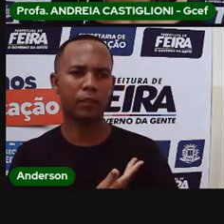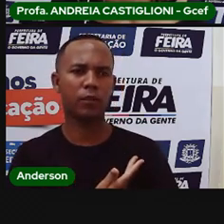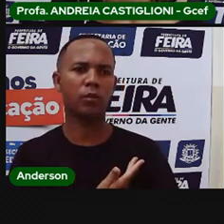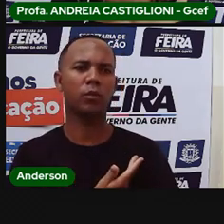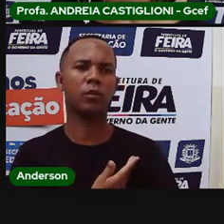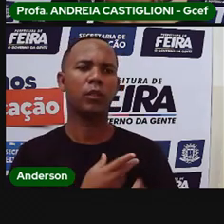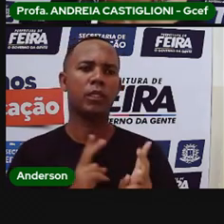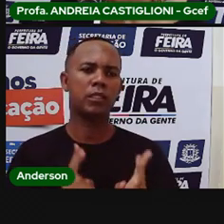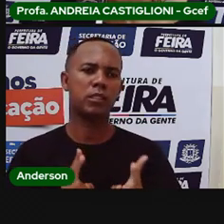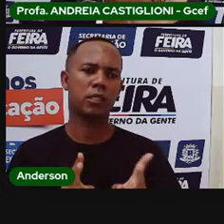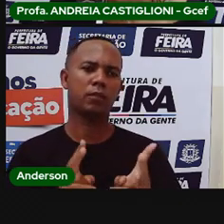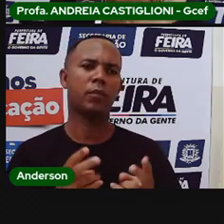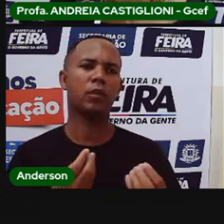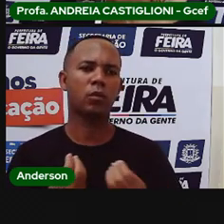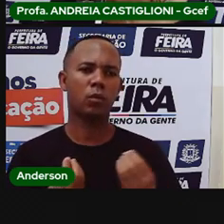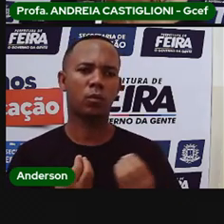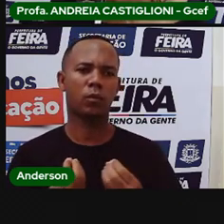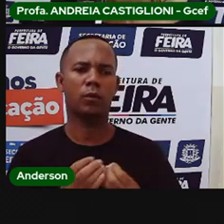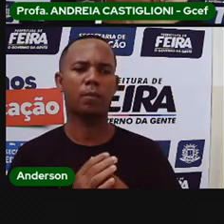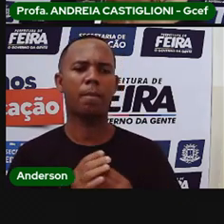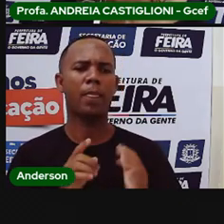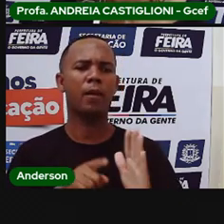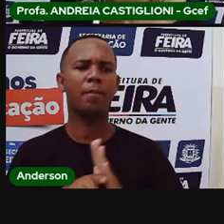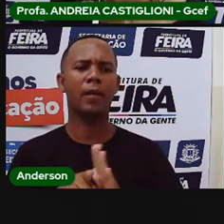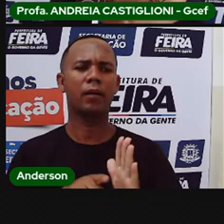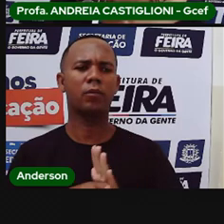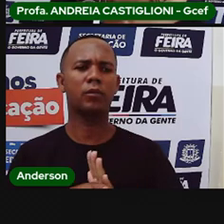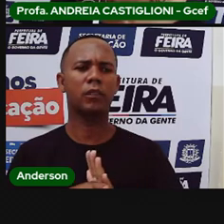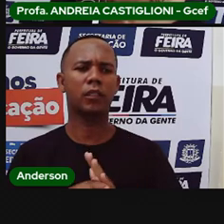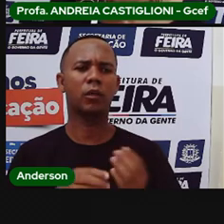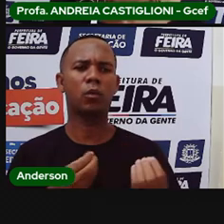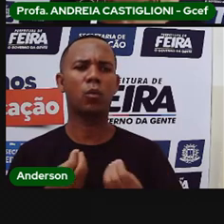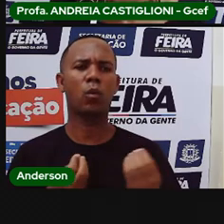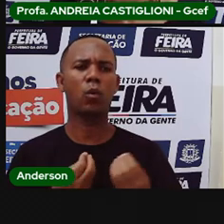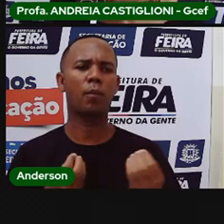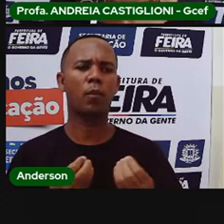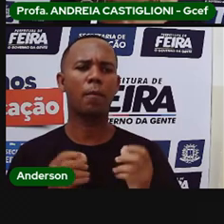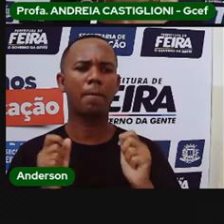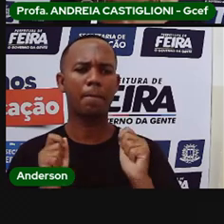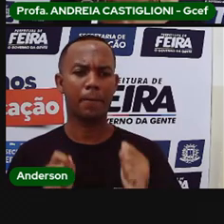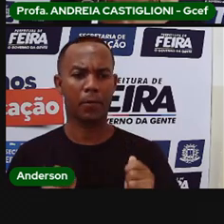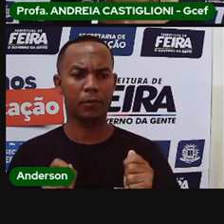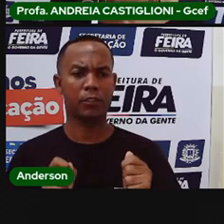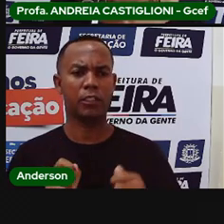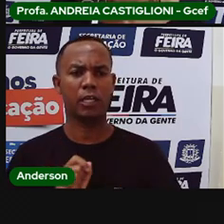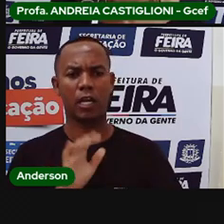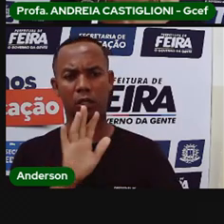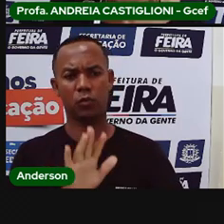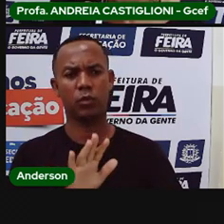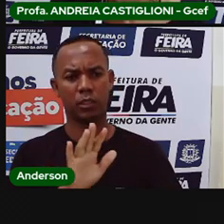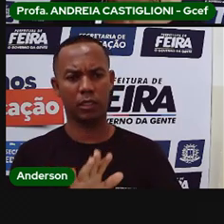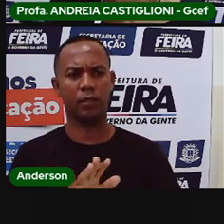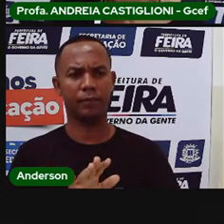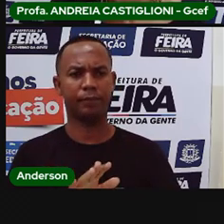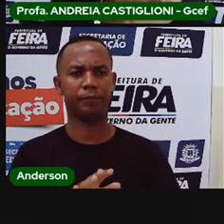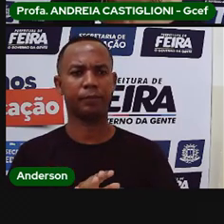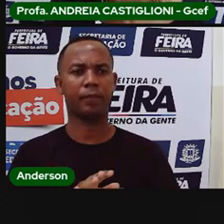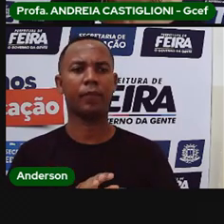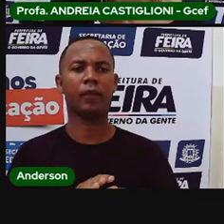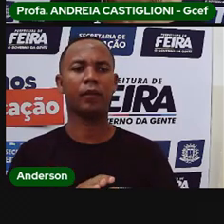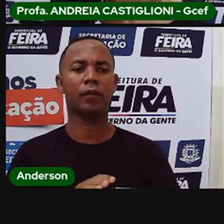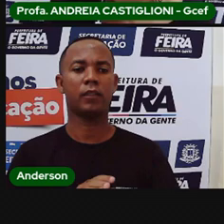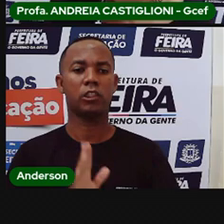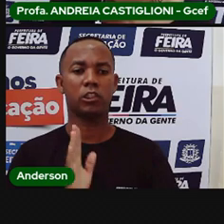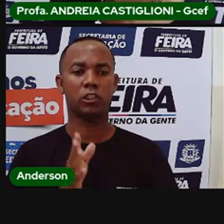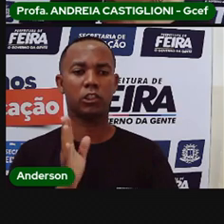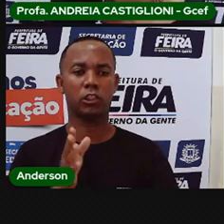sua parte, né? Sempre se pergunte de que forma eu posso estar contribuindo, né? Então, isso já te coloca